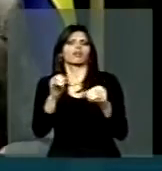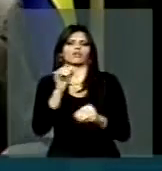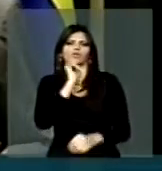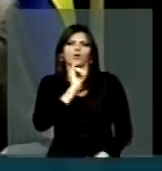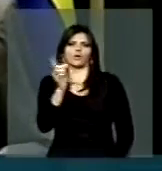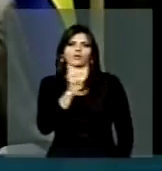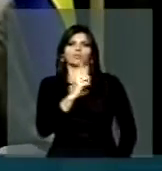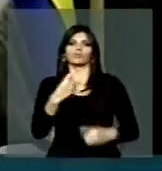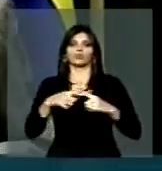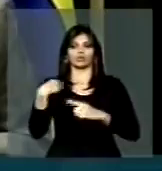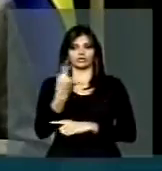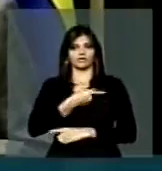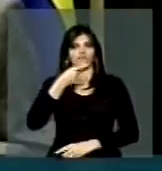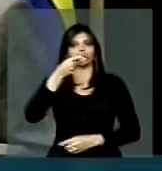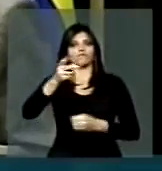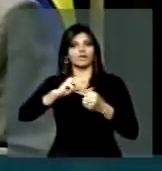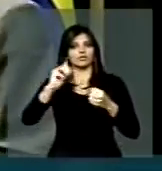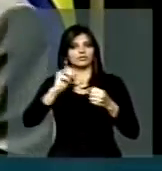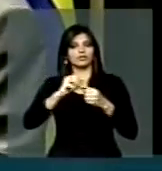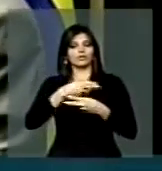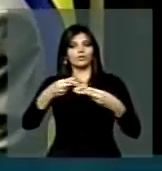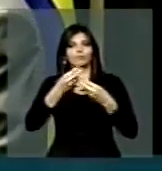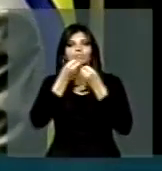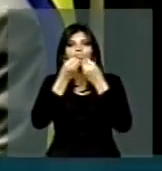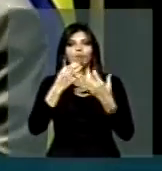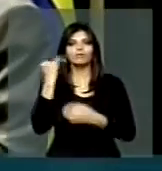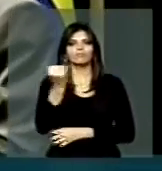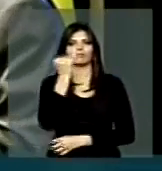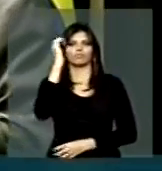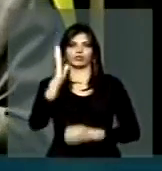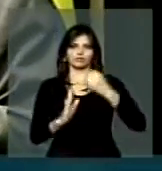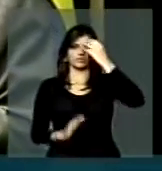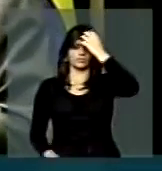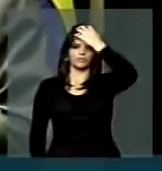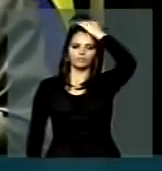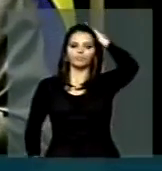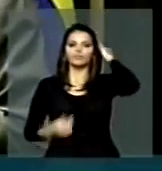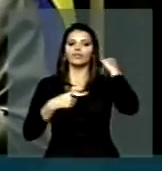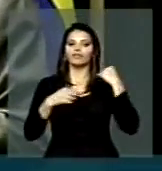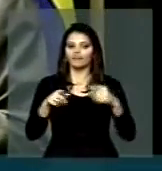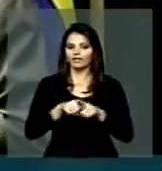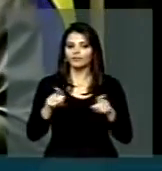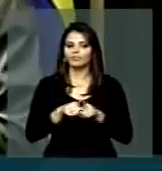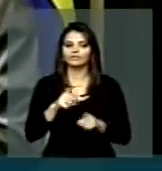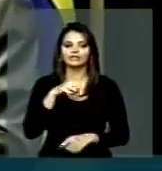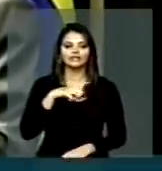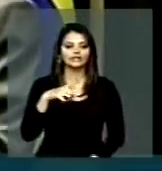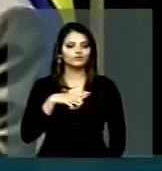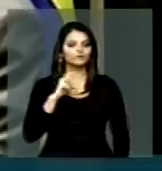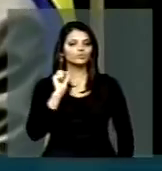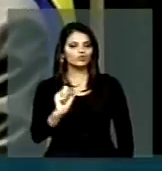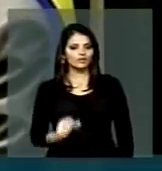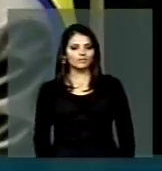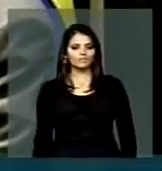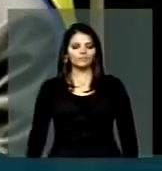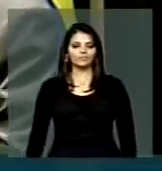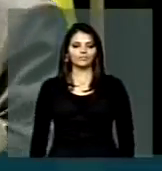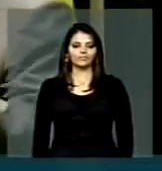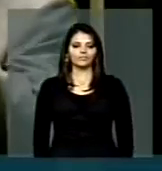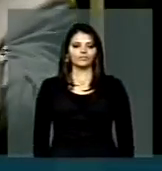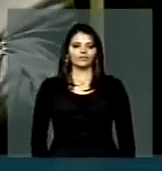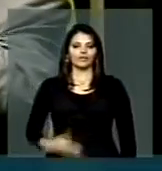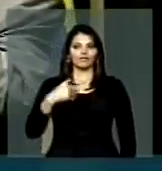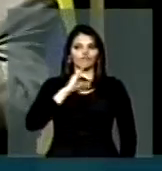coisa meritória para o Brasil, e foi feito. E com esse fato, eu ainda tive que aduzir ao